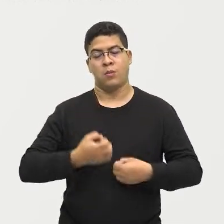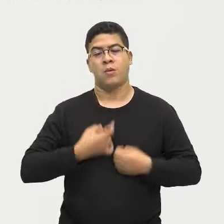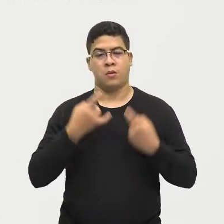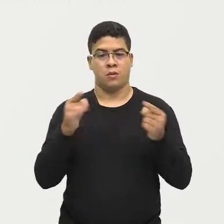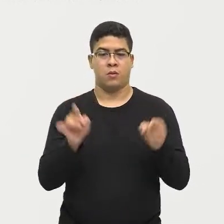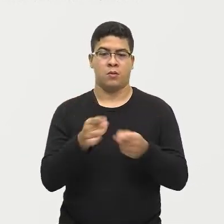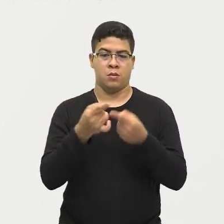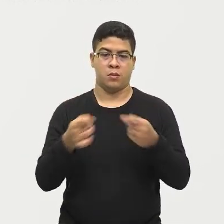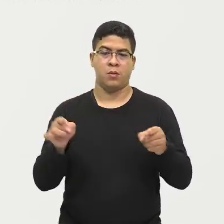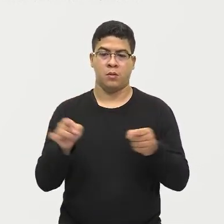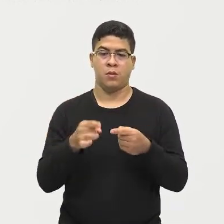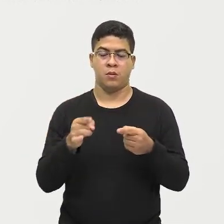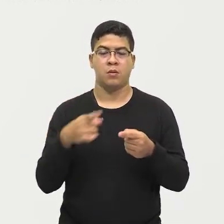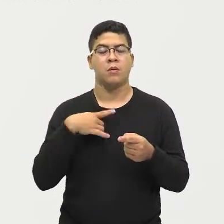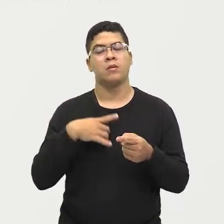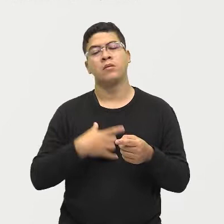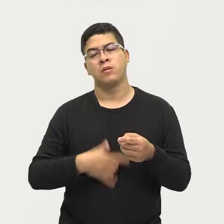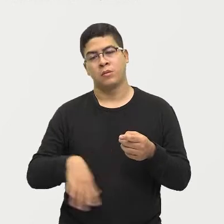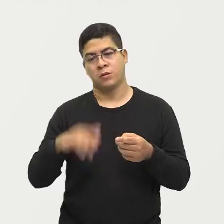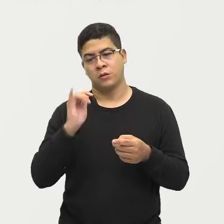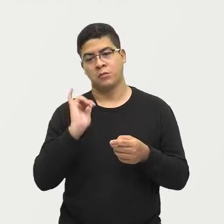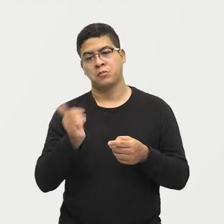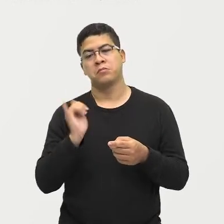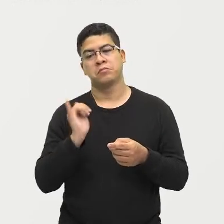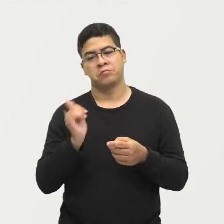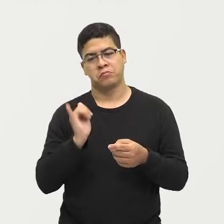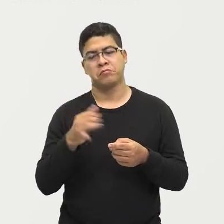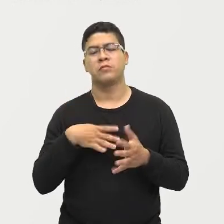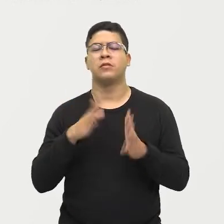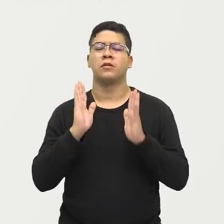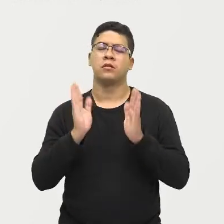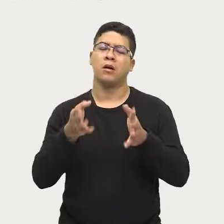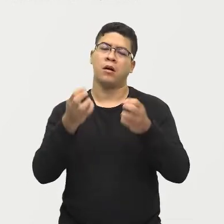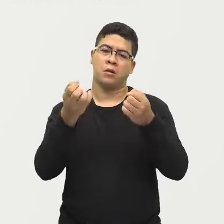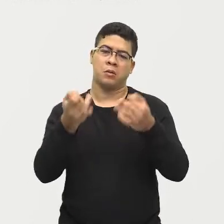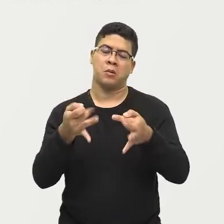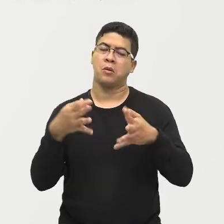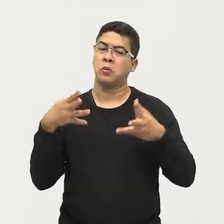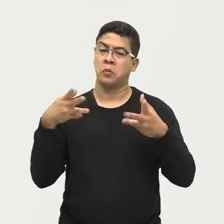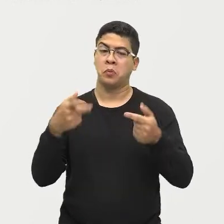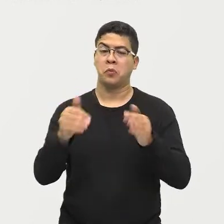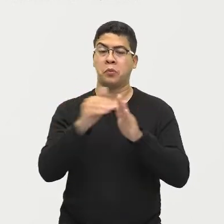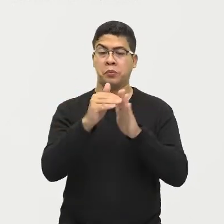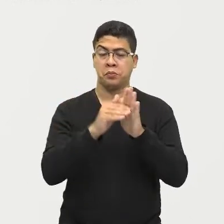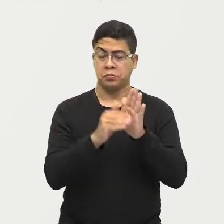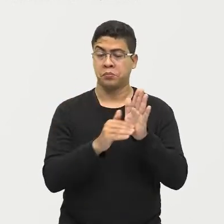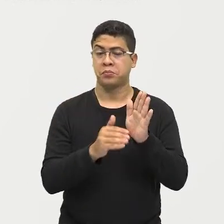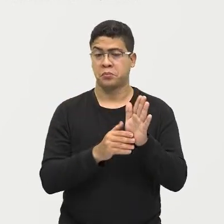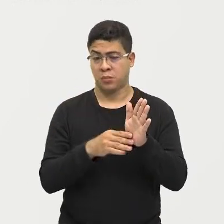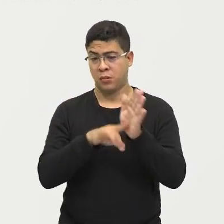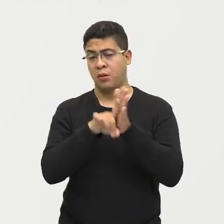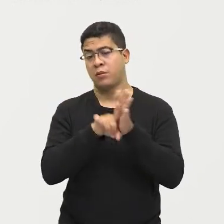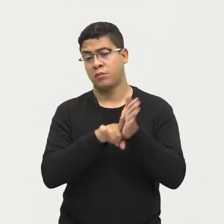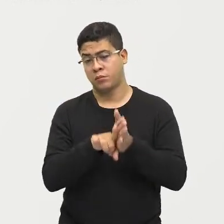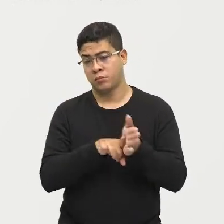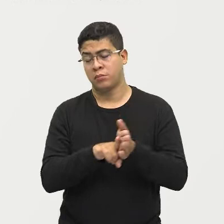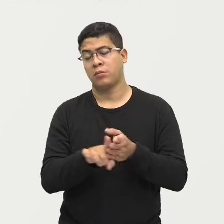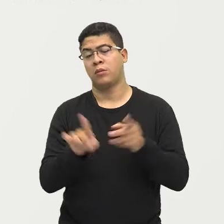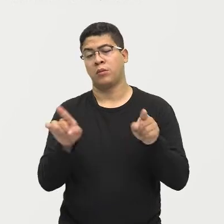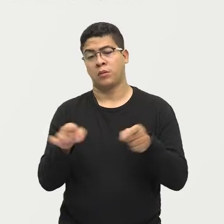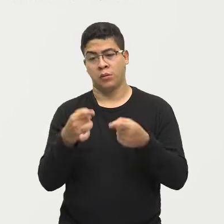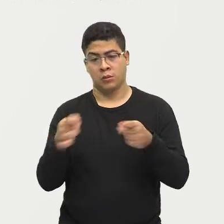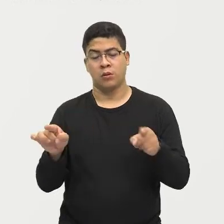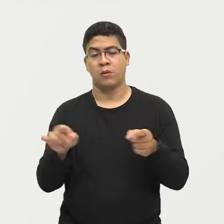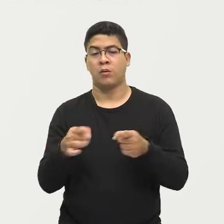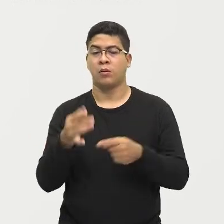e folclorista. Olha só, falei tudo isso aqui dele, né? Que ele foi um grande pesquisador de música, do